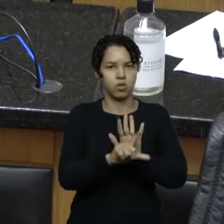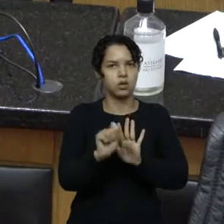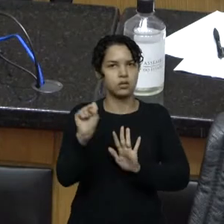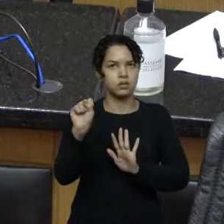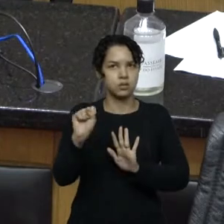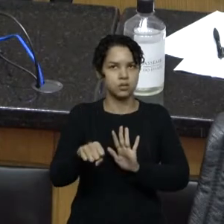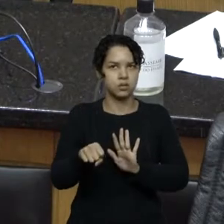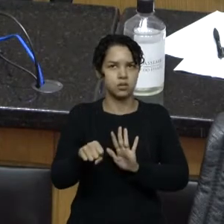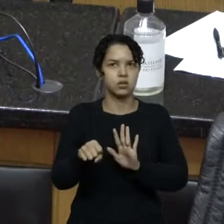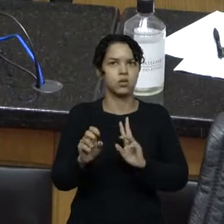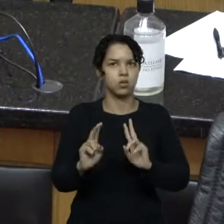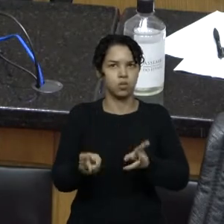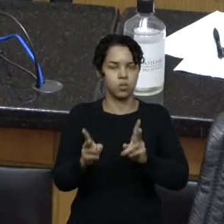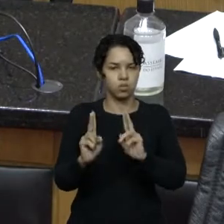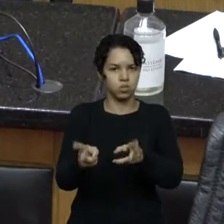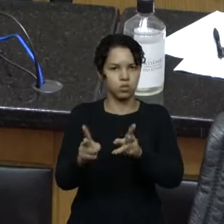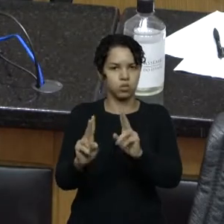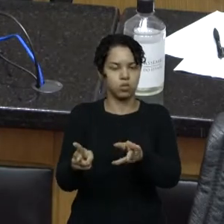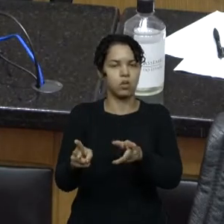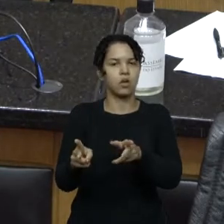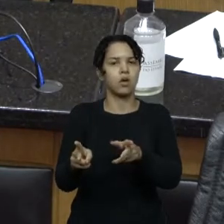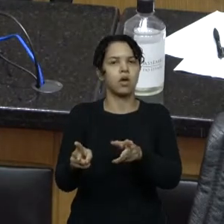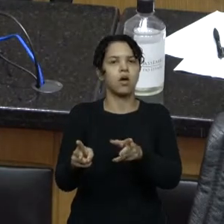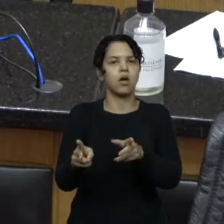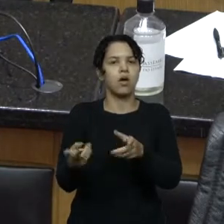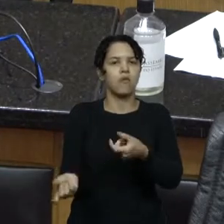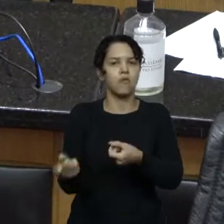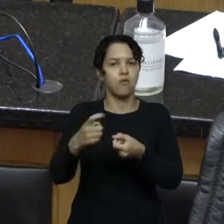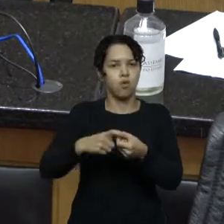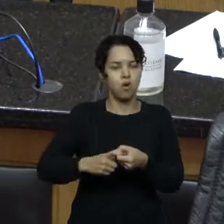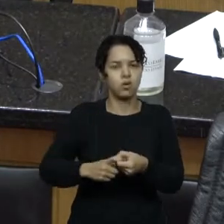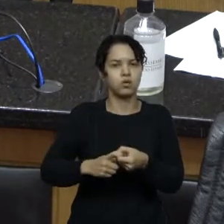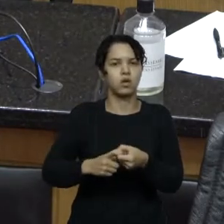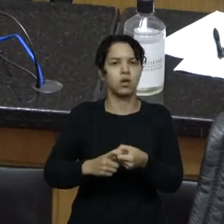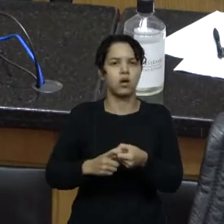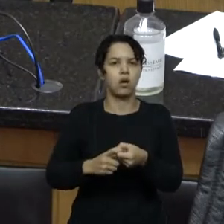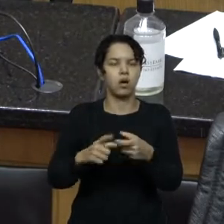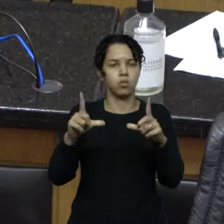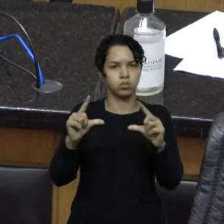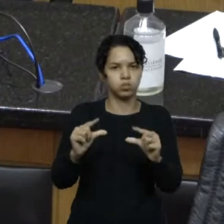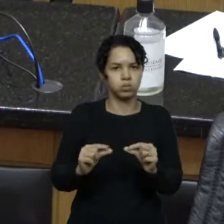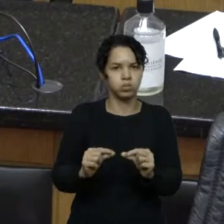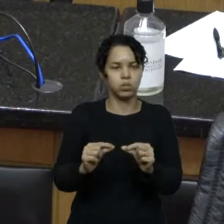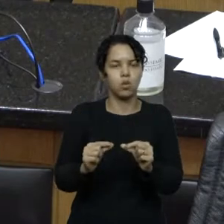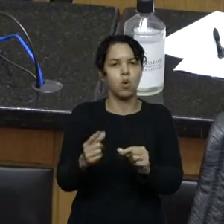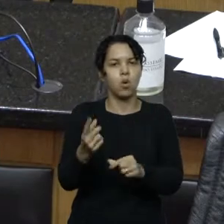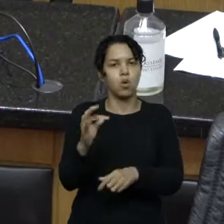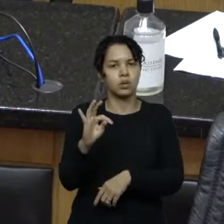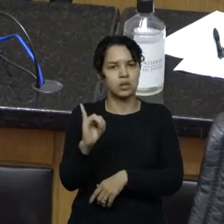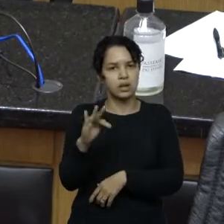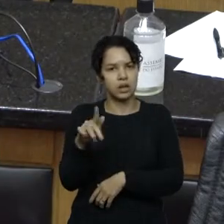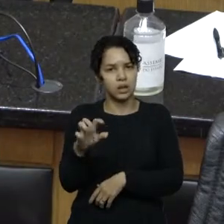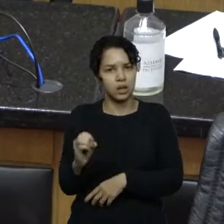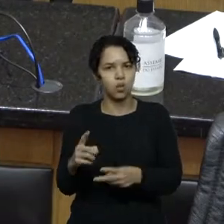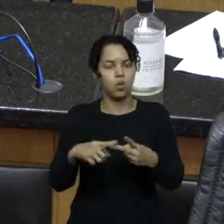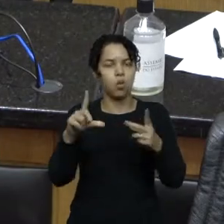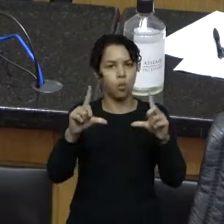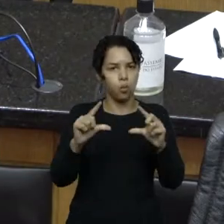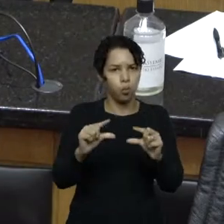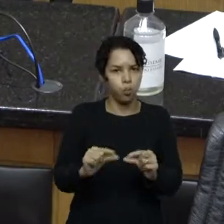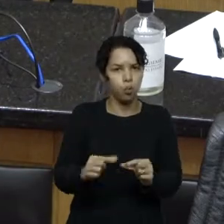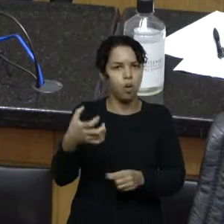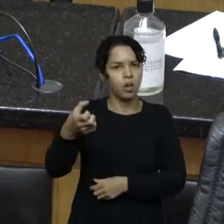mantém benefícios ele recompõe os benefícios para o trigo reduz os cm do leite